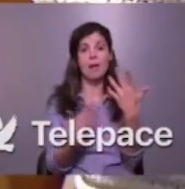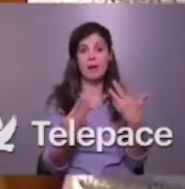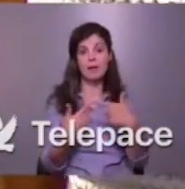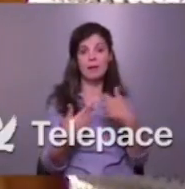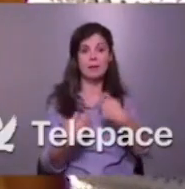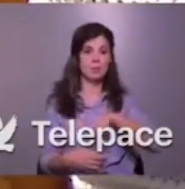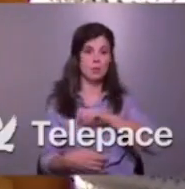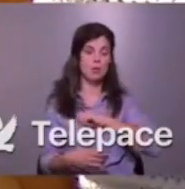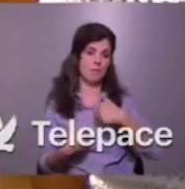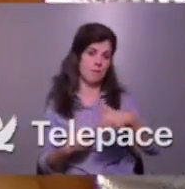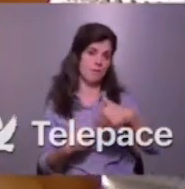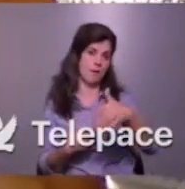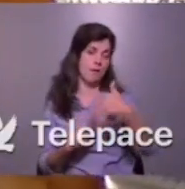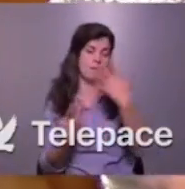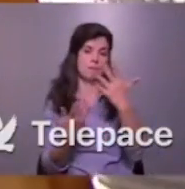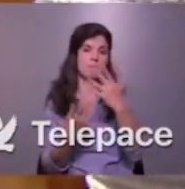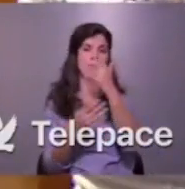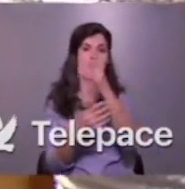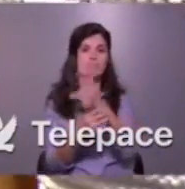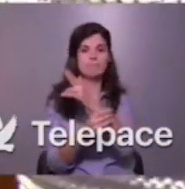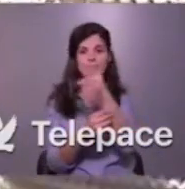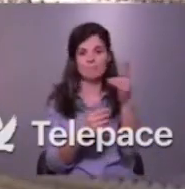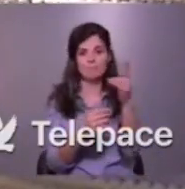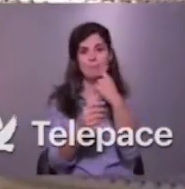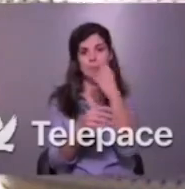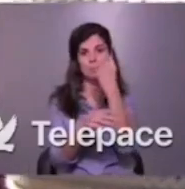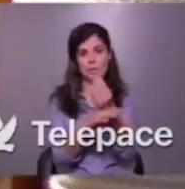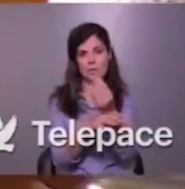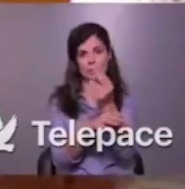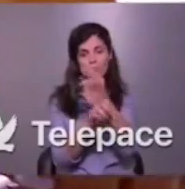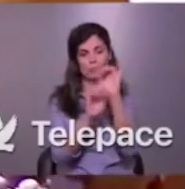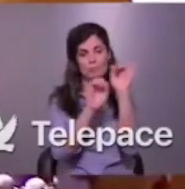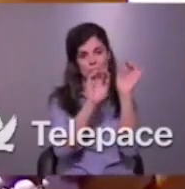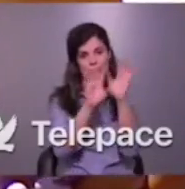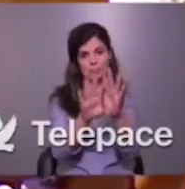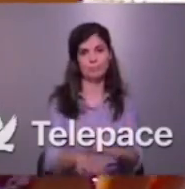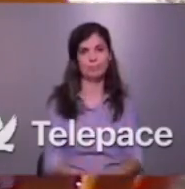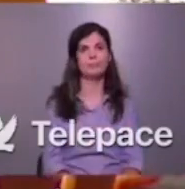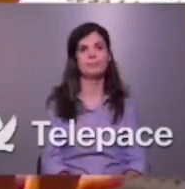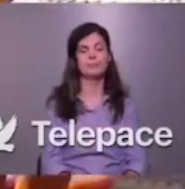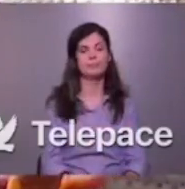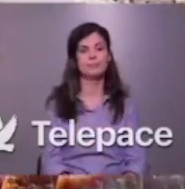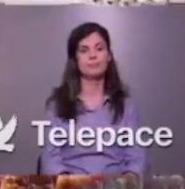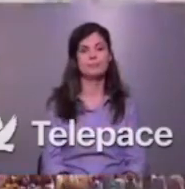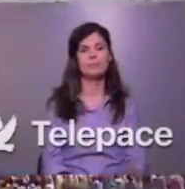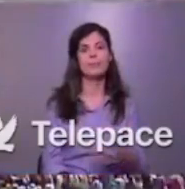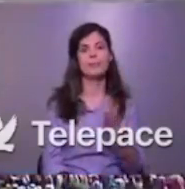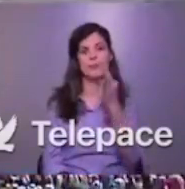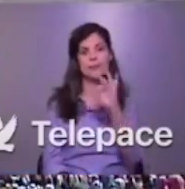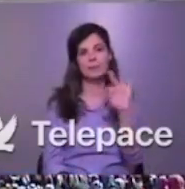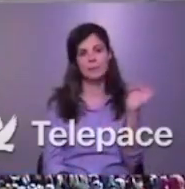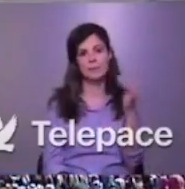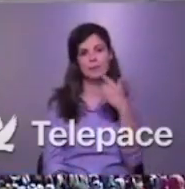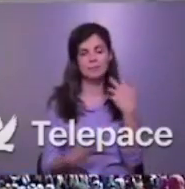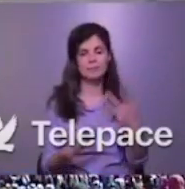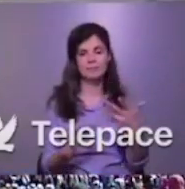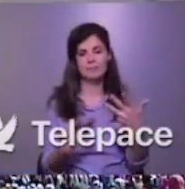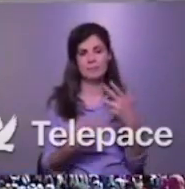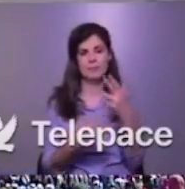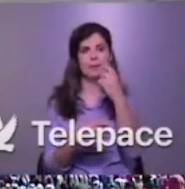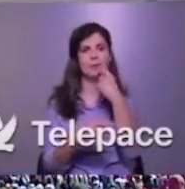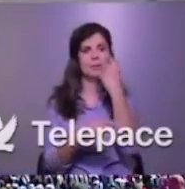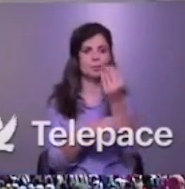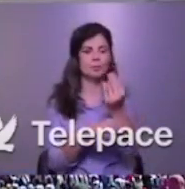Ora bendigo los objetos religiosos que tengan con ustedes. Je vais maintenant bénir les